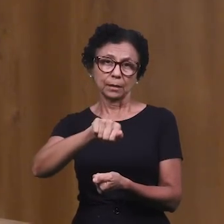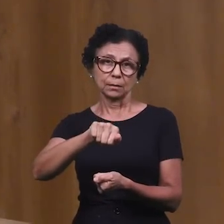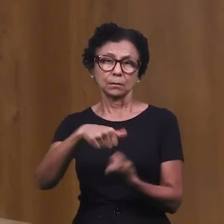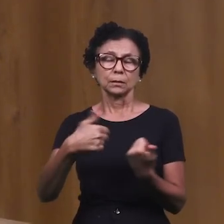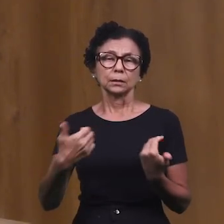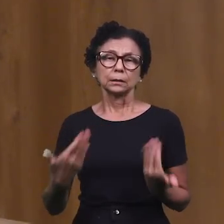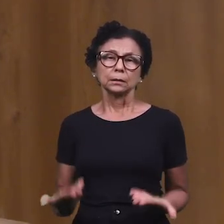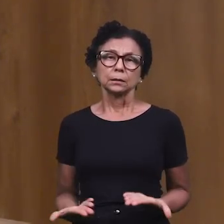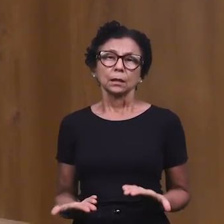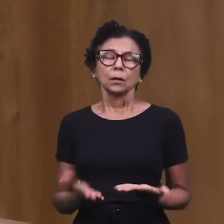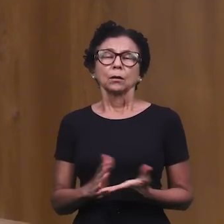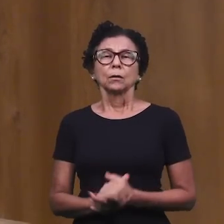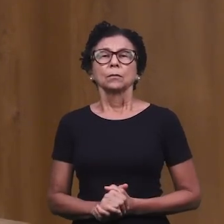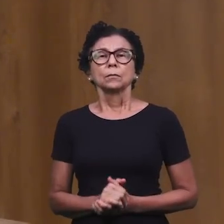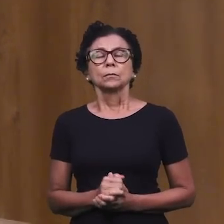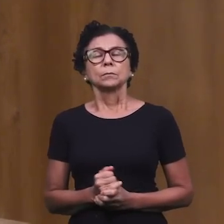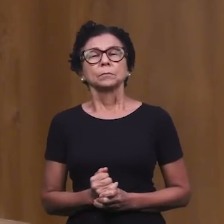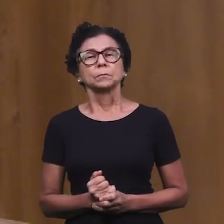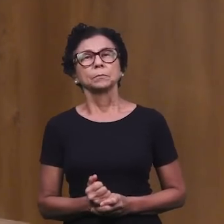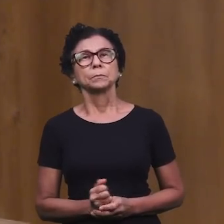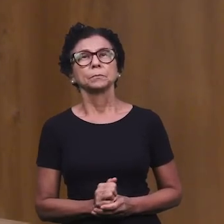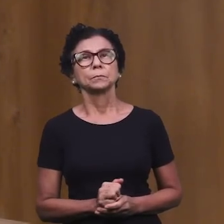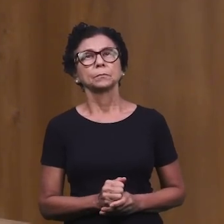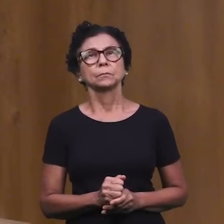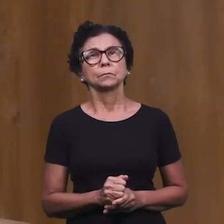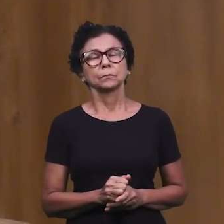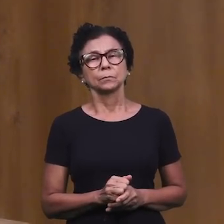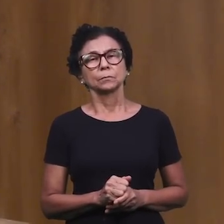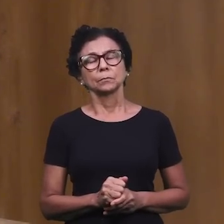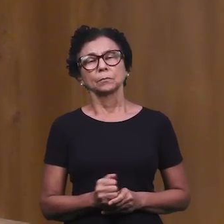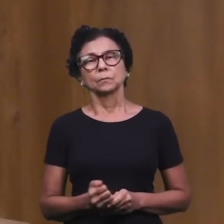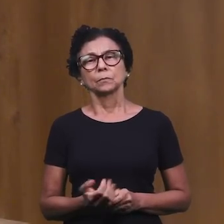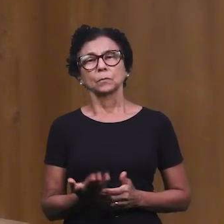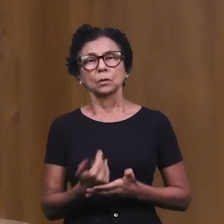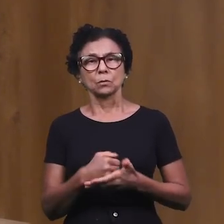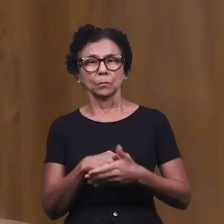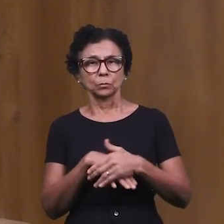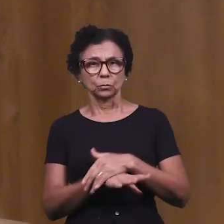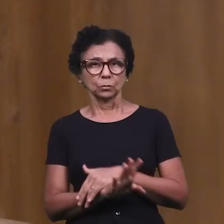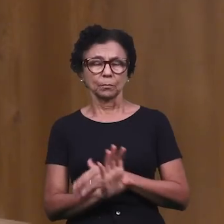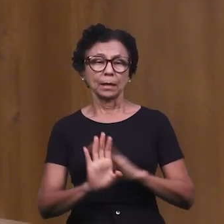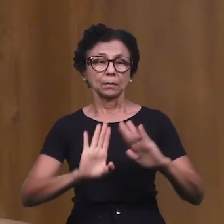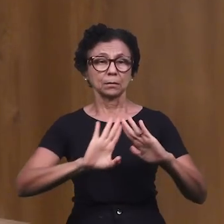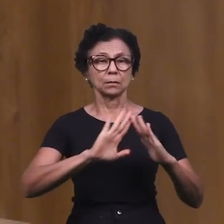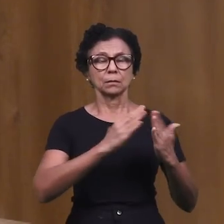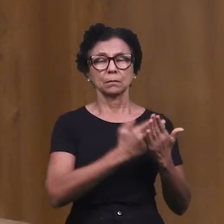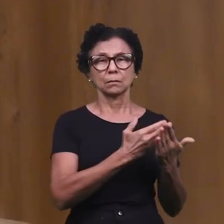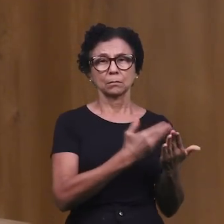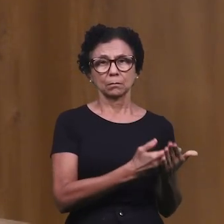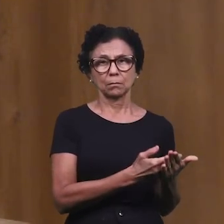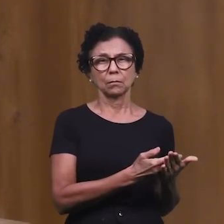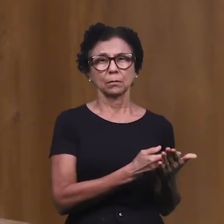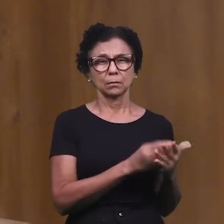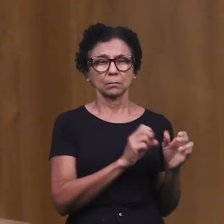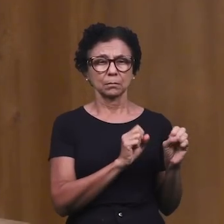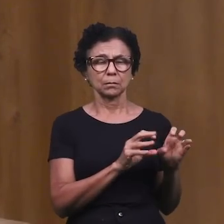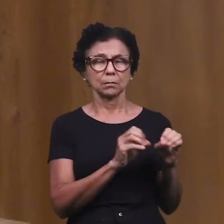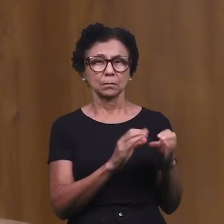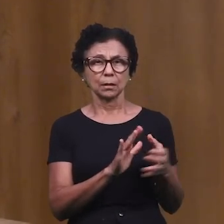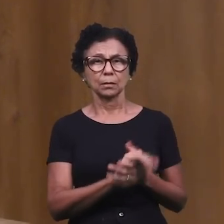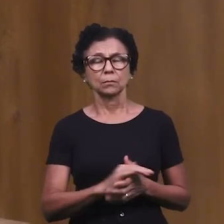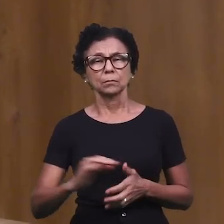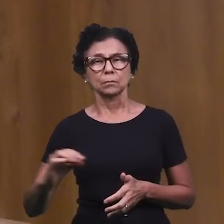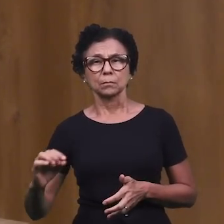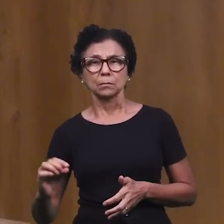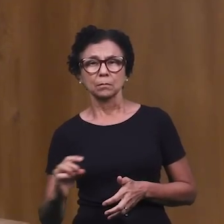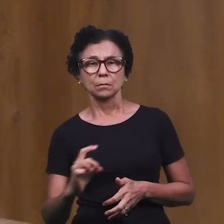uma perspectiva diferente, para a qual nós estamos muito acostumados, principalmente nas escolas, que é ensinado muito, uma perspectiva